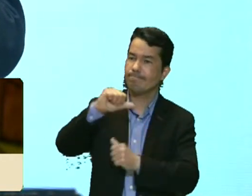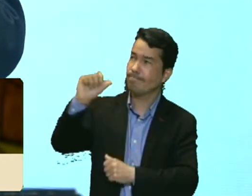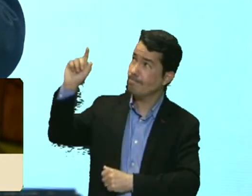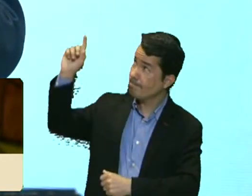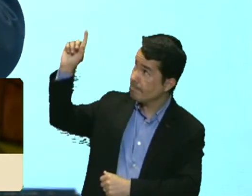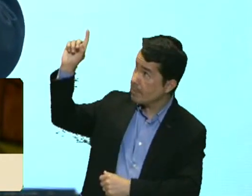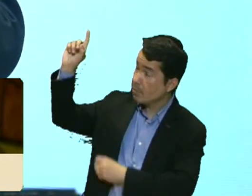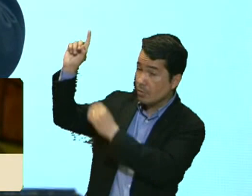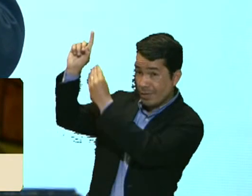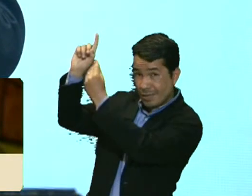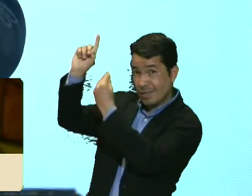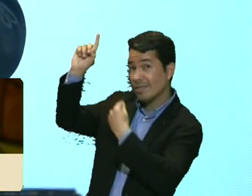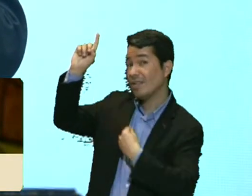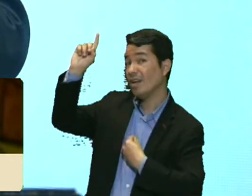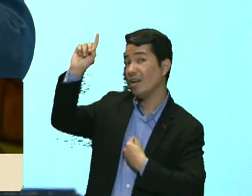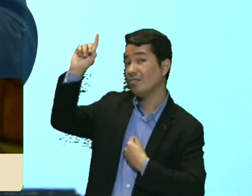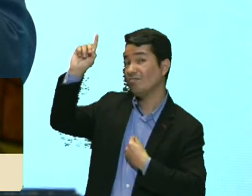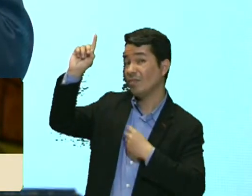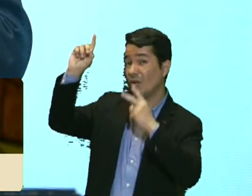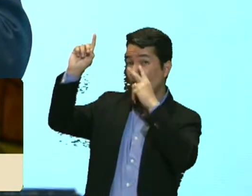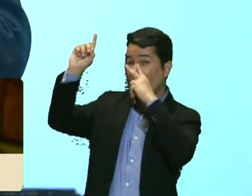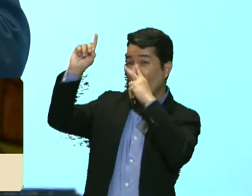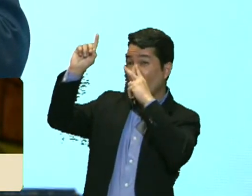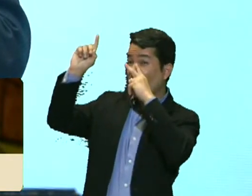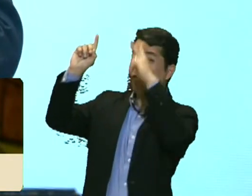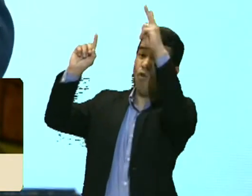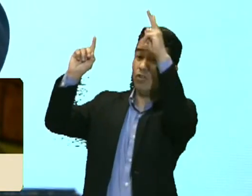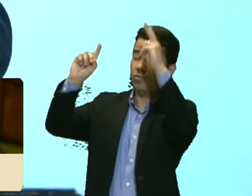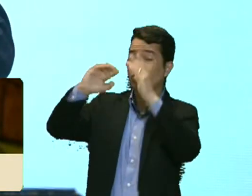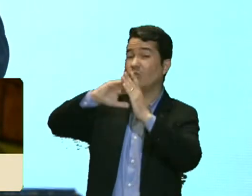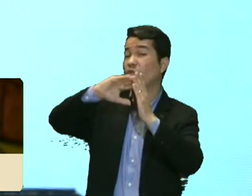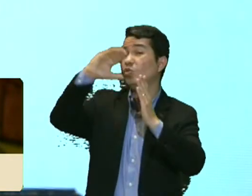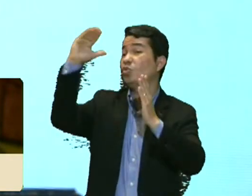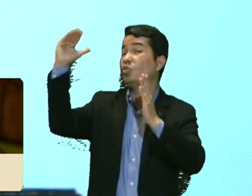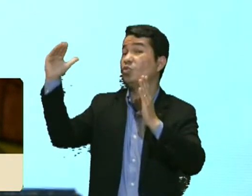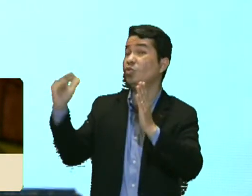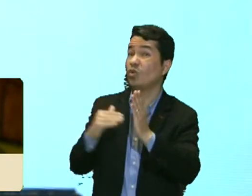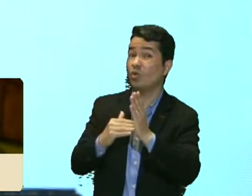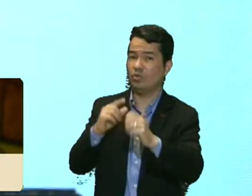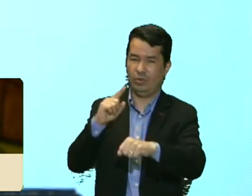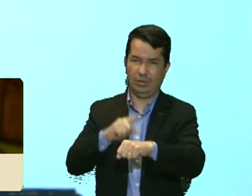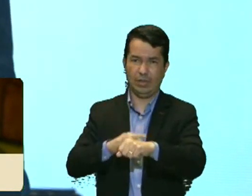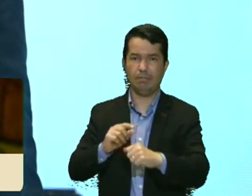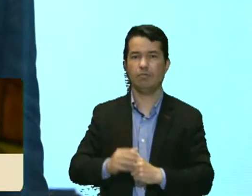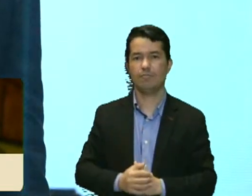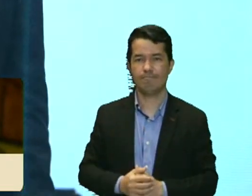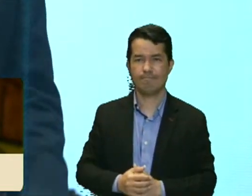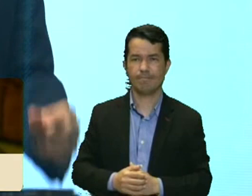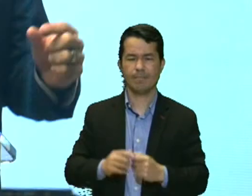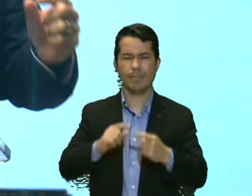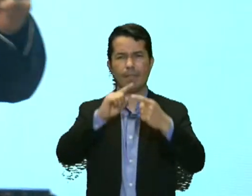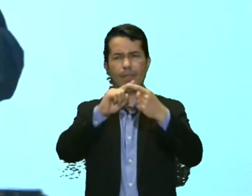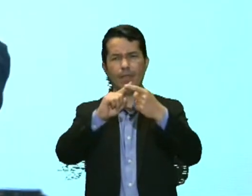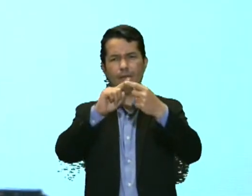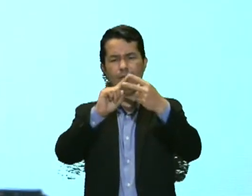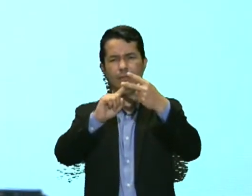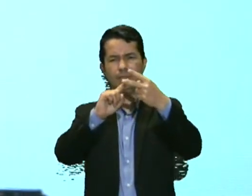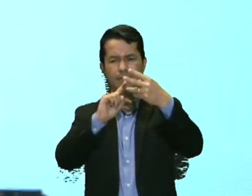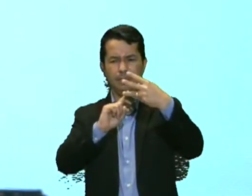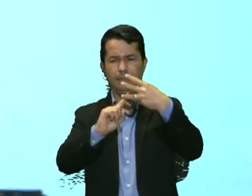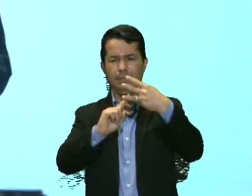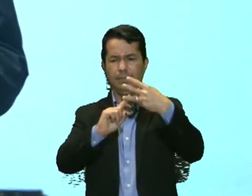todas as coisas naquele que me fortalece. A terceira e última dica, e depois quero orar com